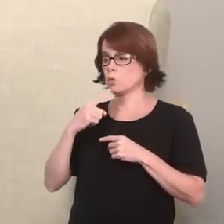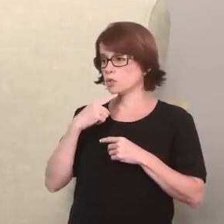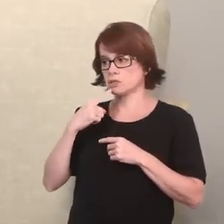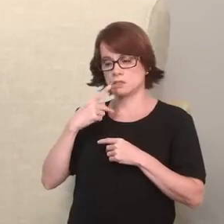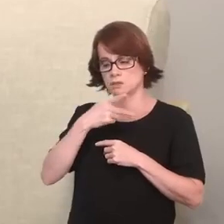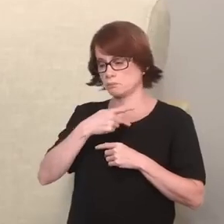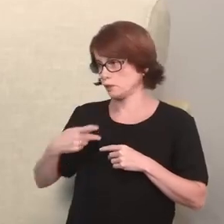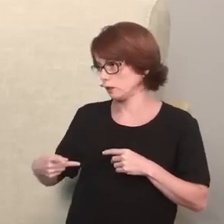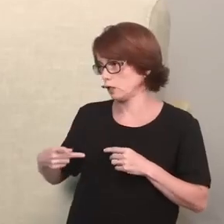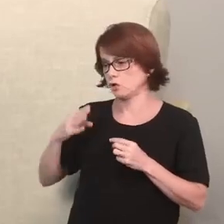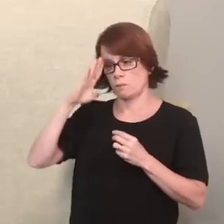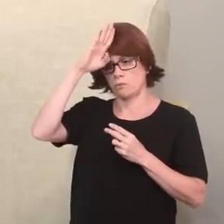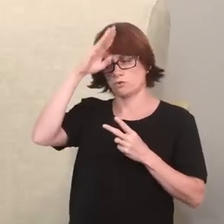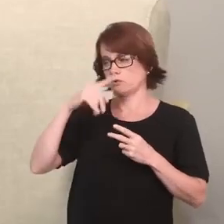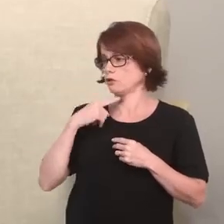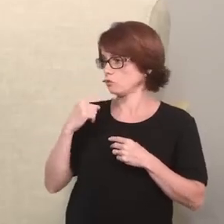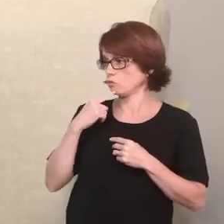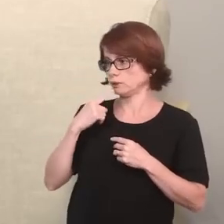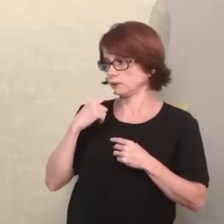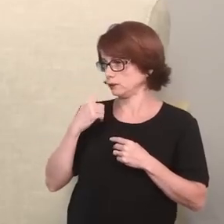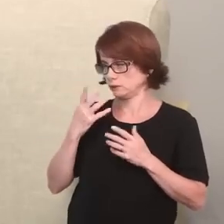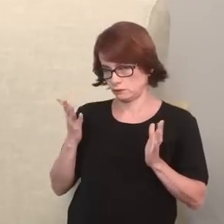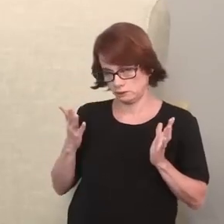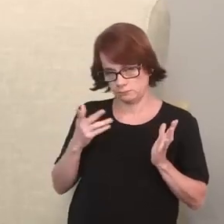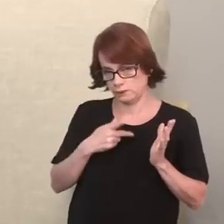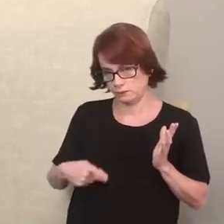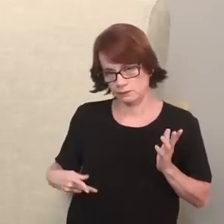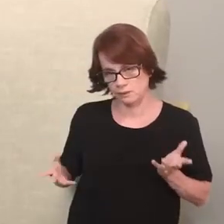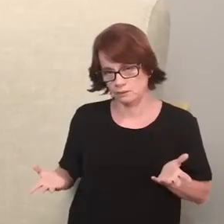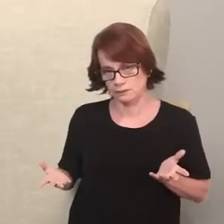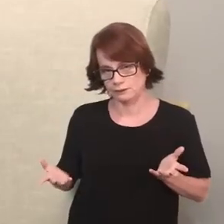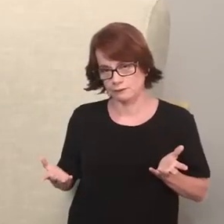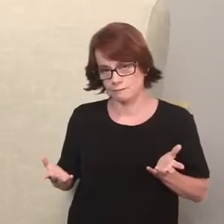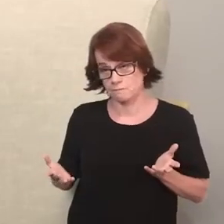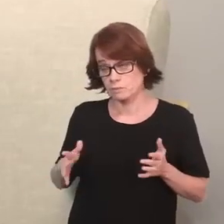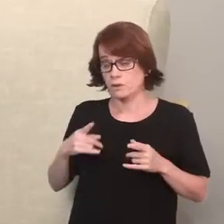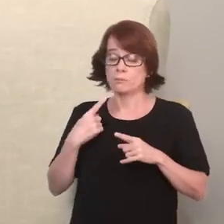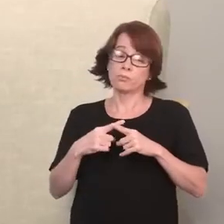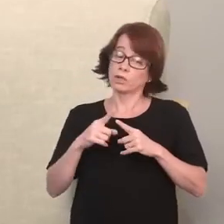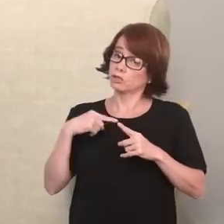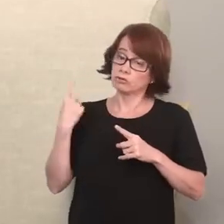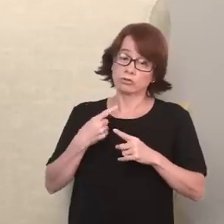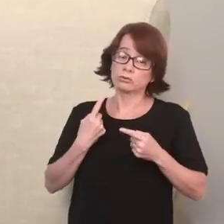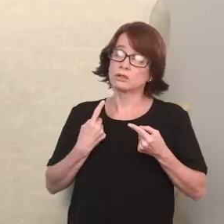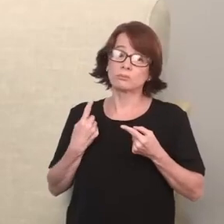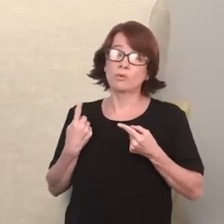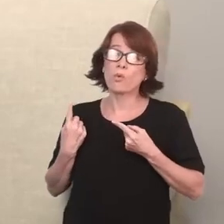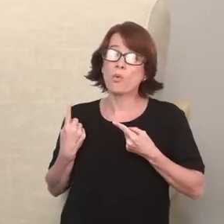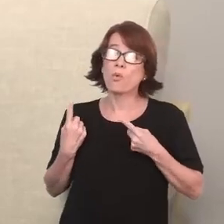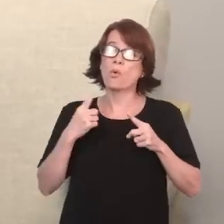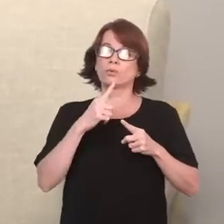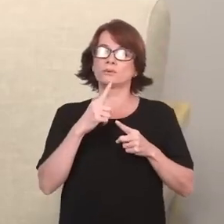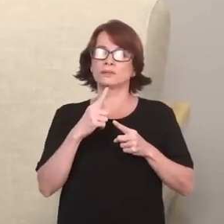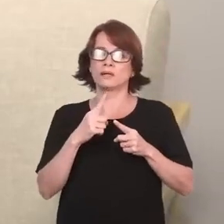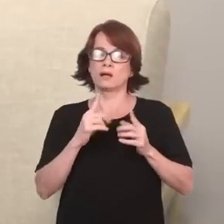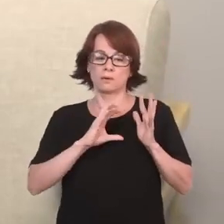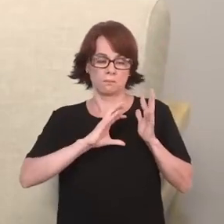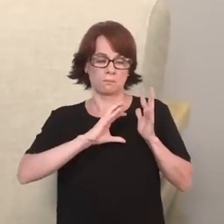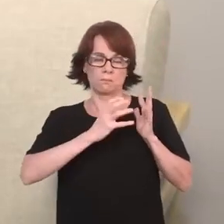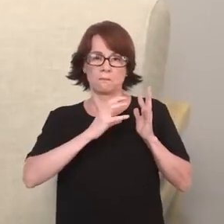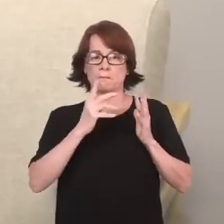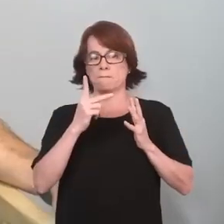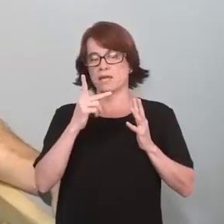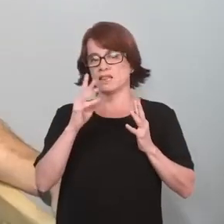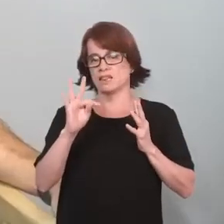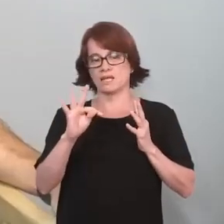dentro do Brasil. Não estamos lutando só contra o PT. É contra um sistema global, globalista